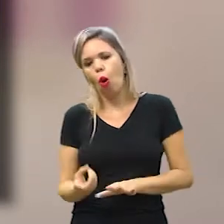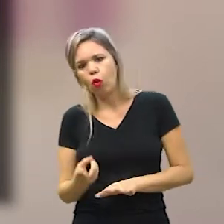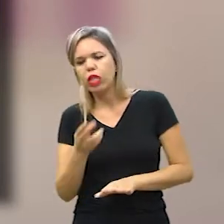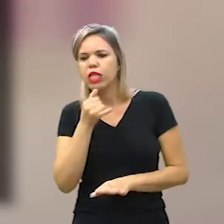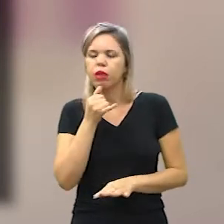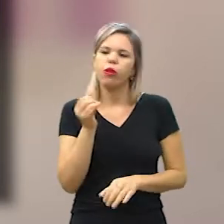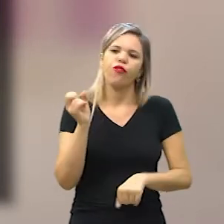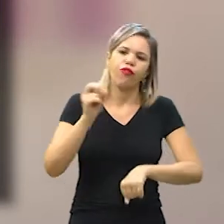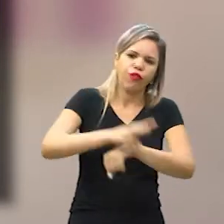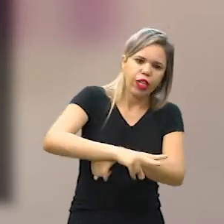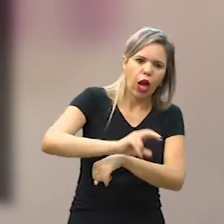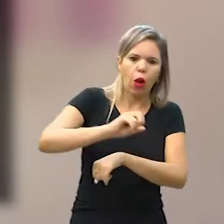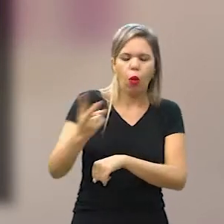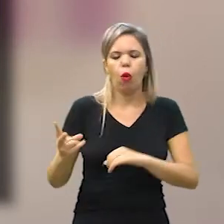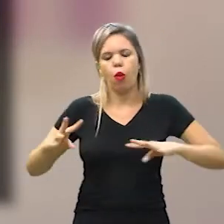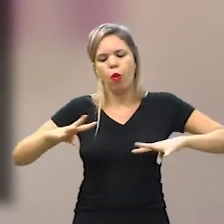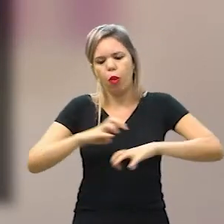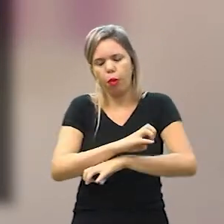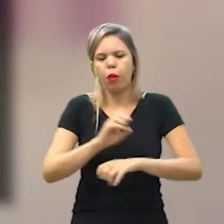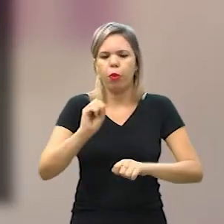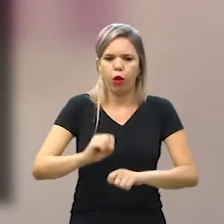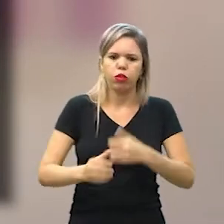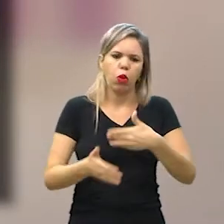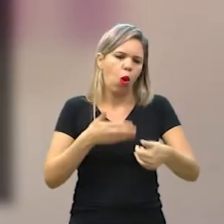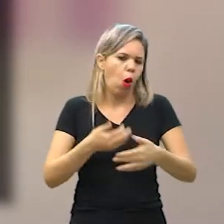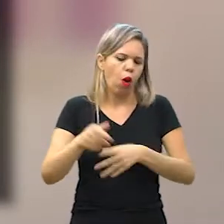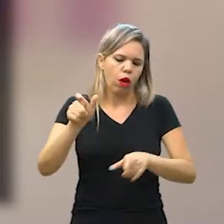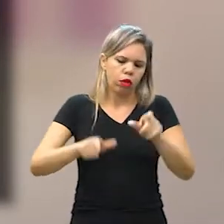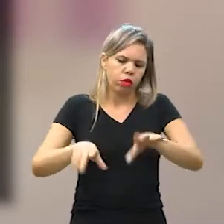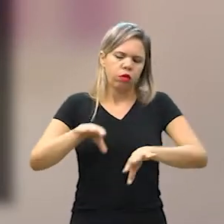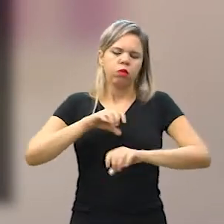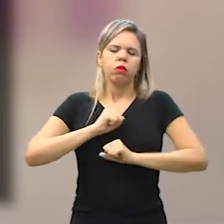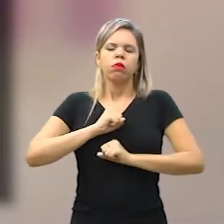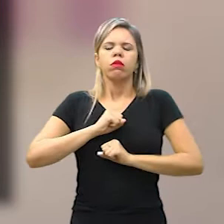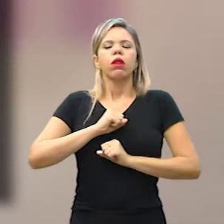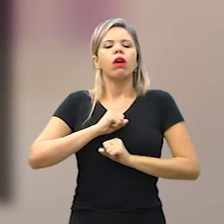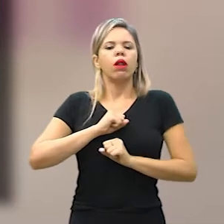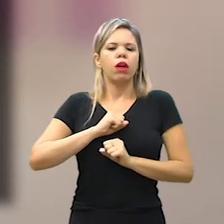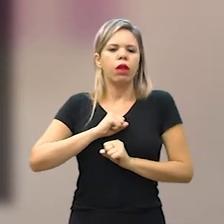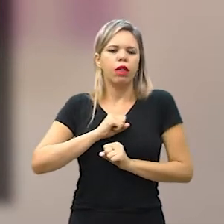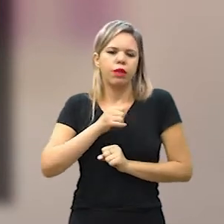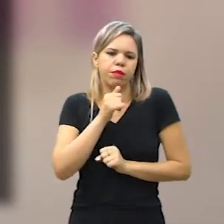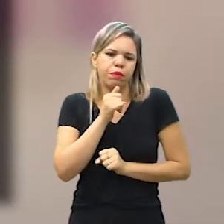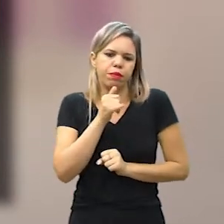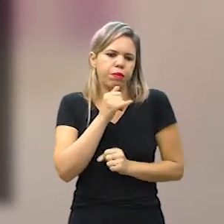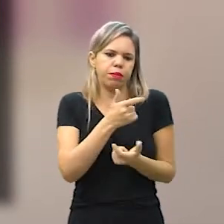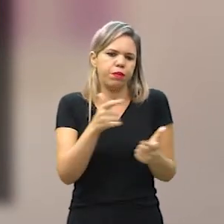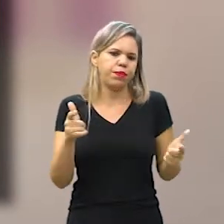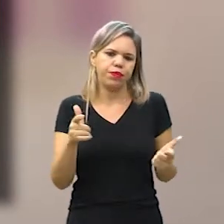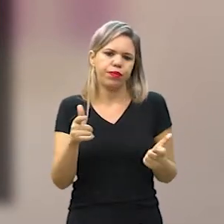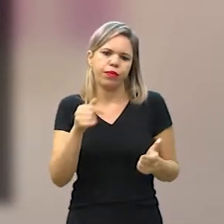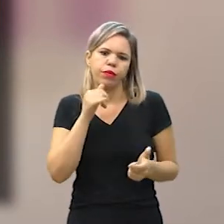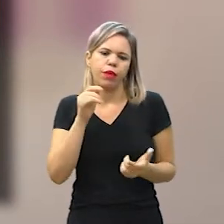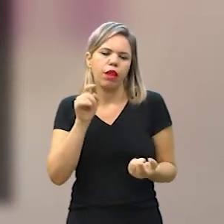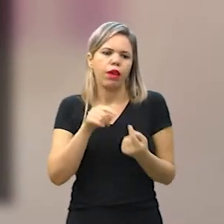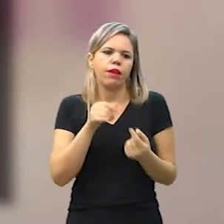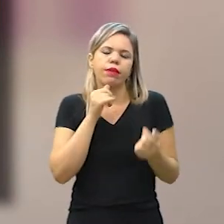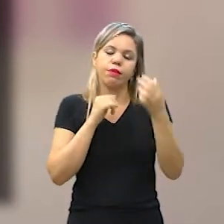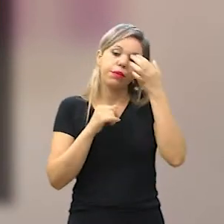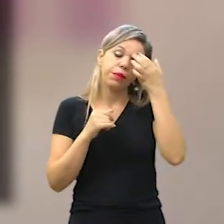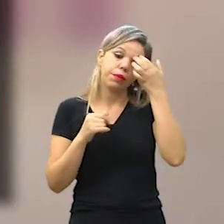virais e bacterianas, elas podem acometer qualquer indivíduo, não tem assim, a gente não tem uma